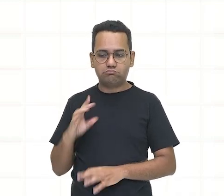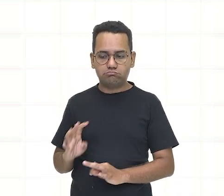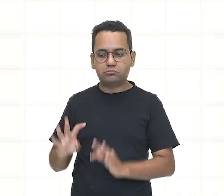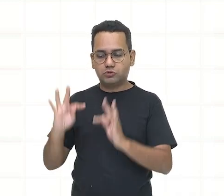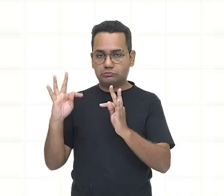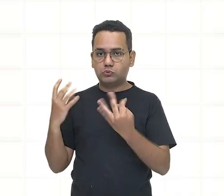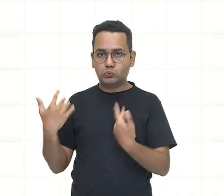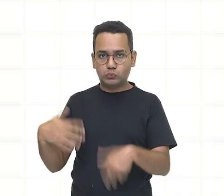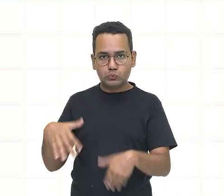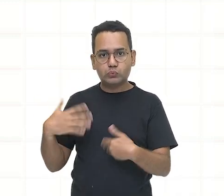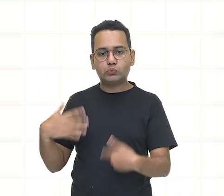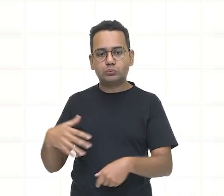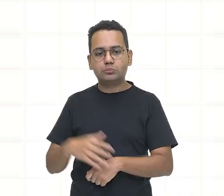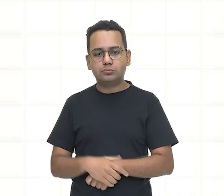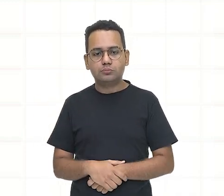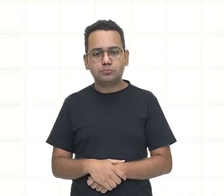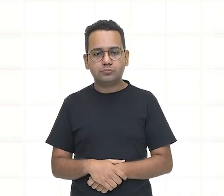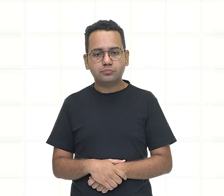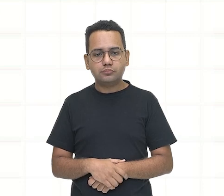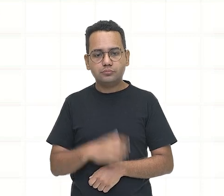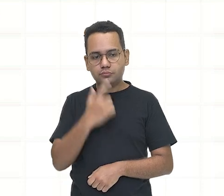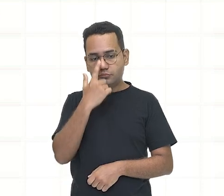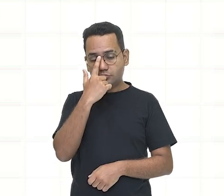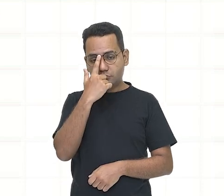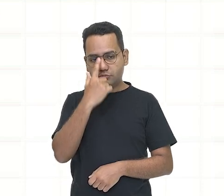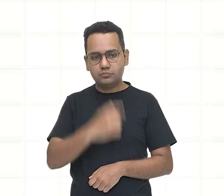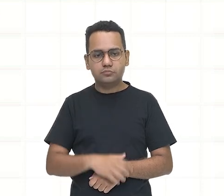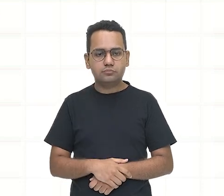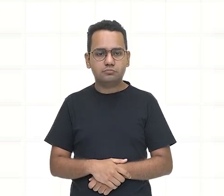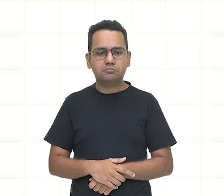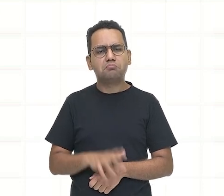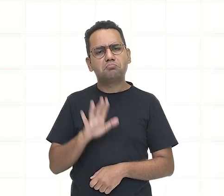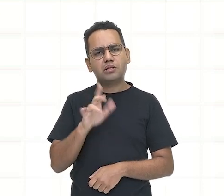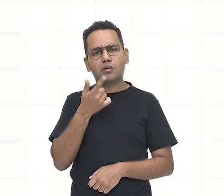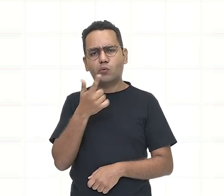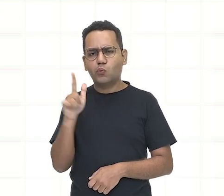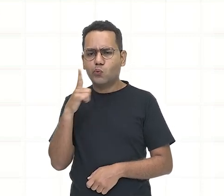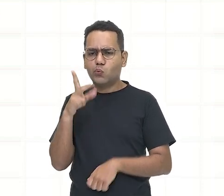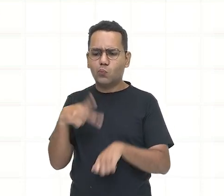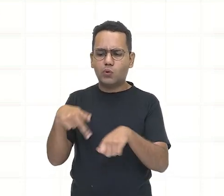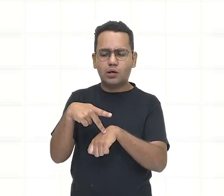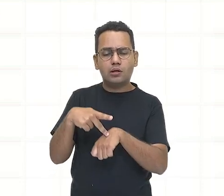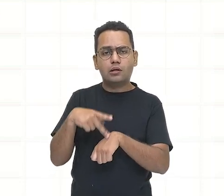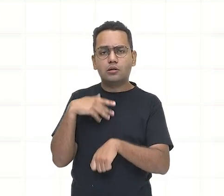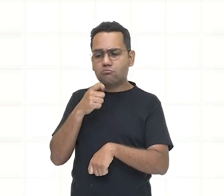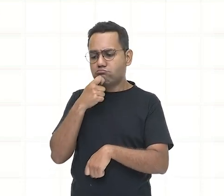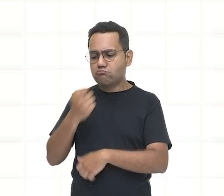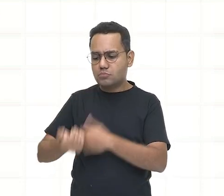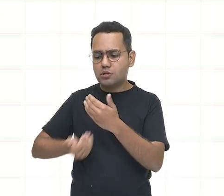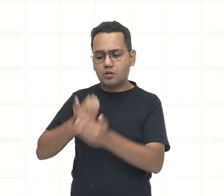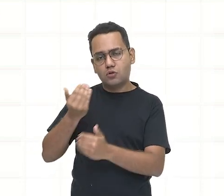bastante, tendo muito destaque aqui na Ásia, além de outros países que estão se desenvolvendo